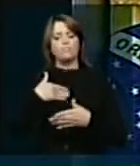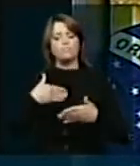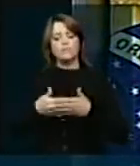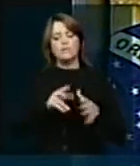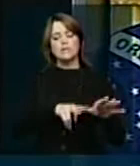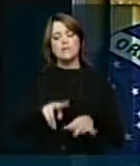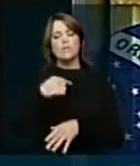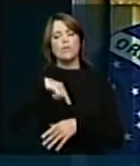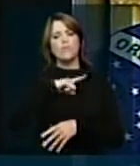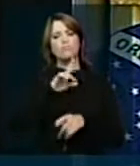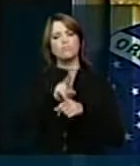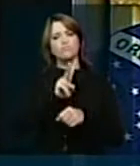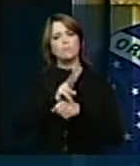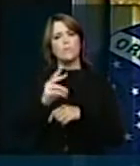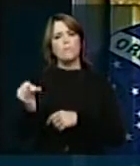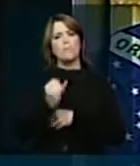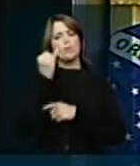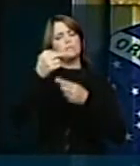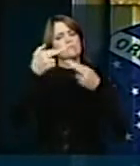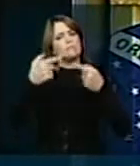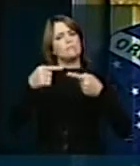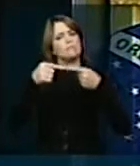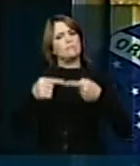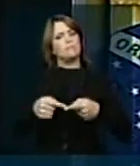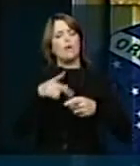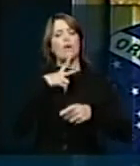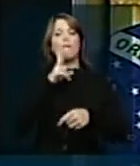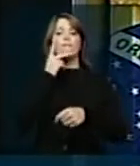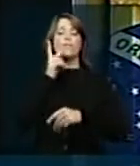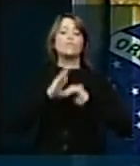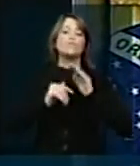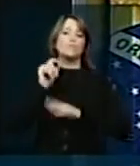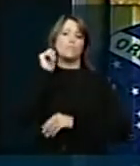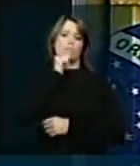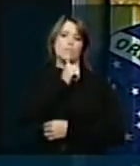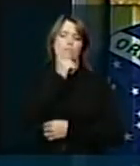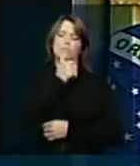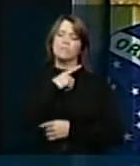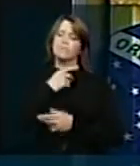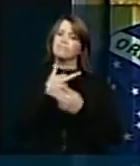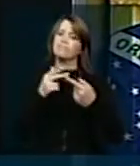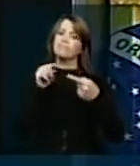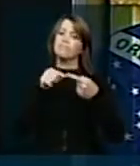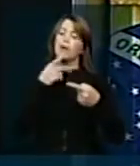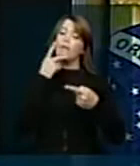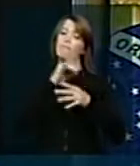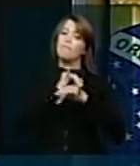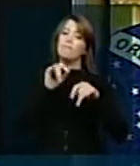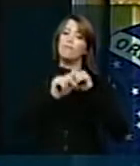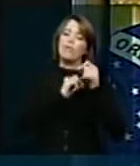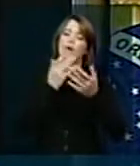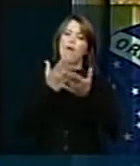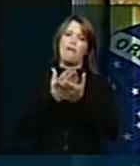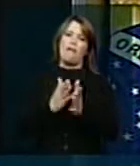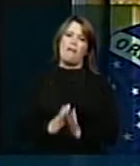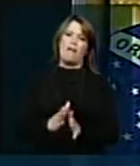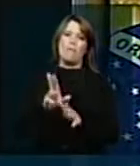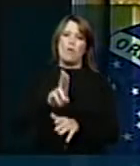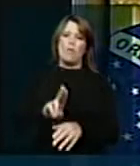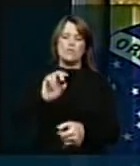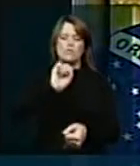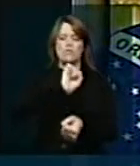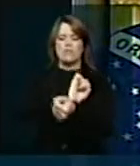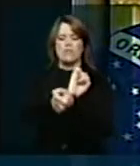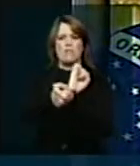semanas, defendi importantes questões que dizem respeito à mulher. Entre elas, cito o fim do uso de algemas